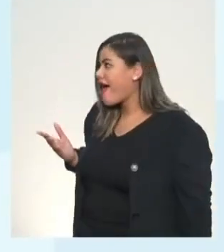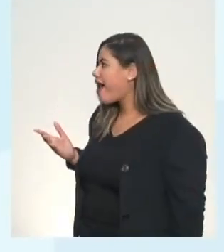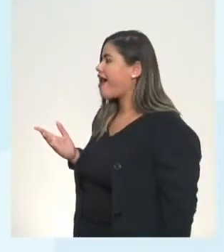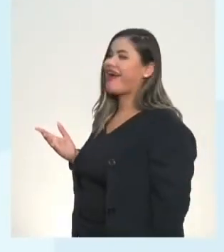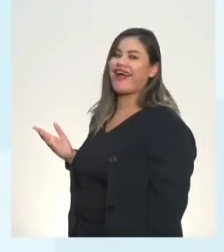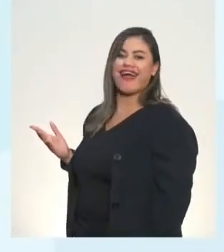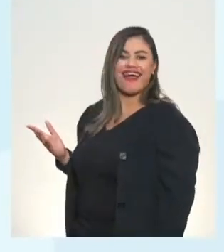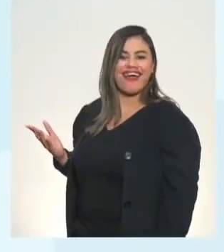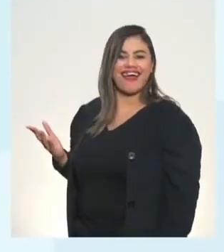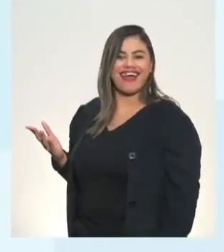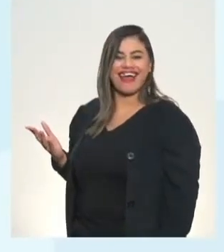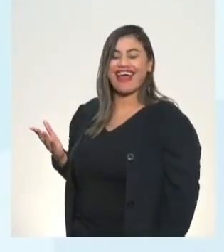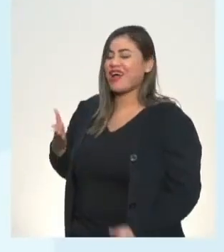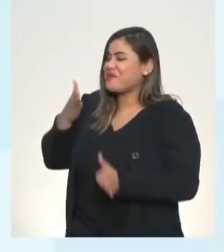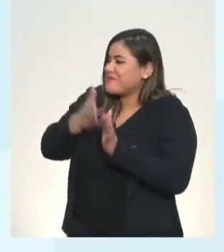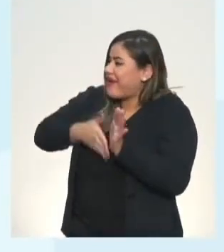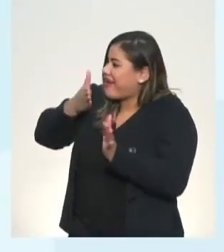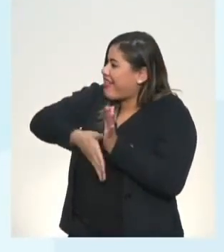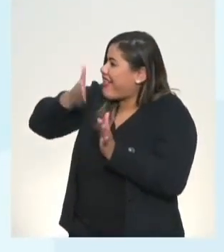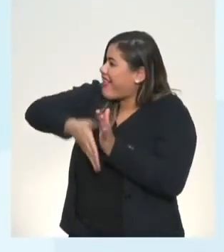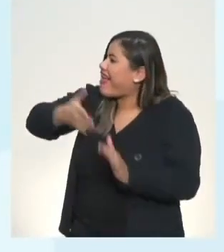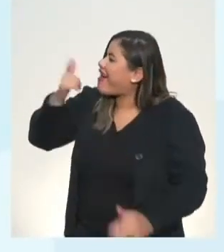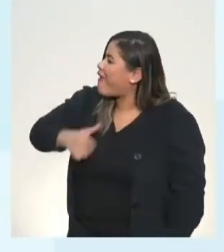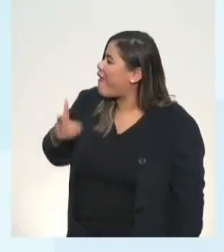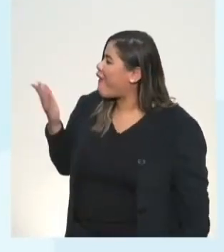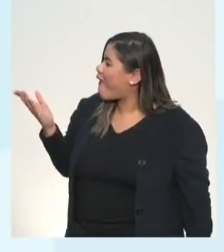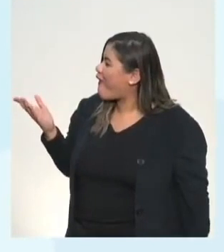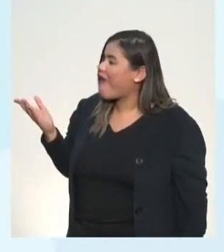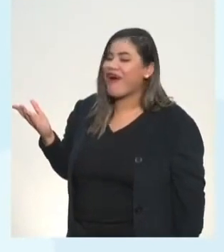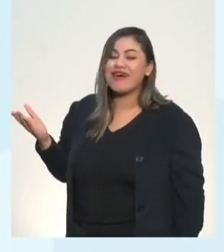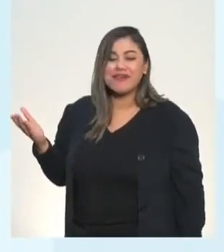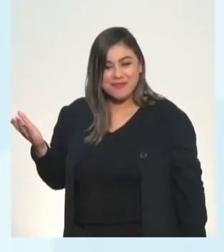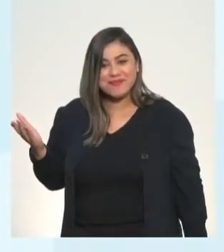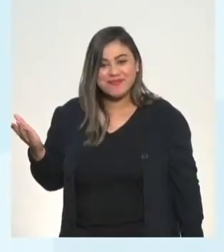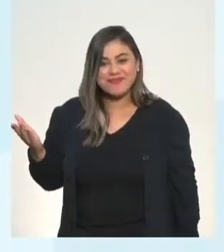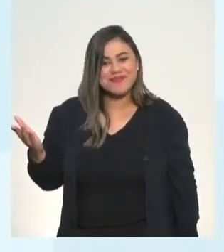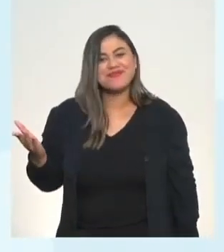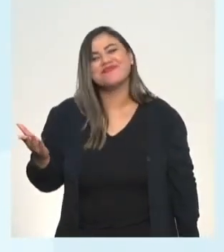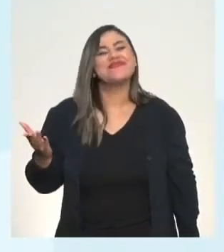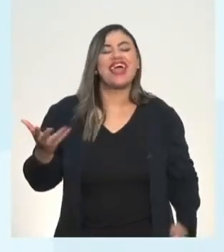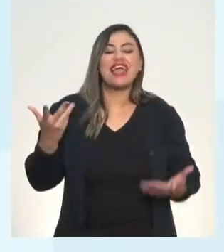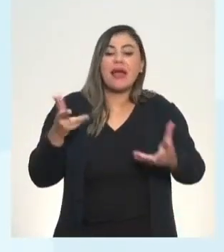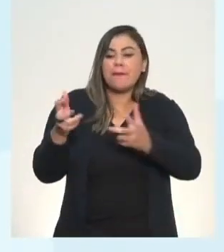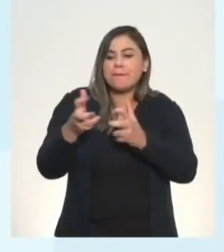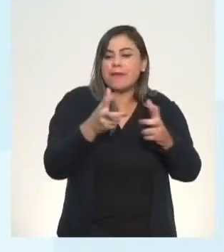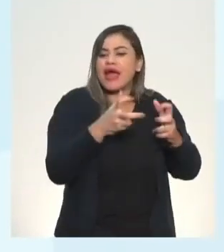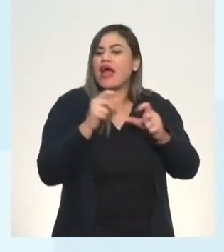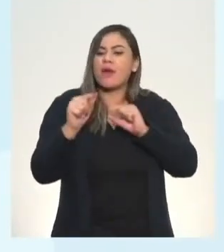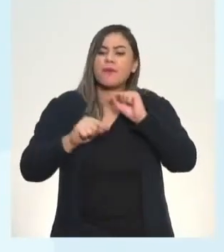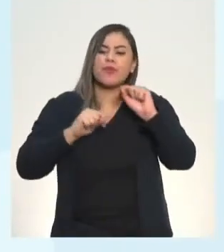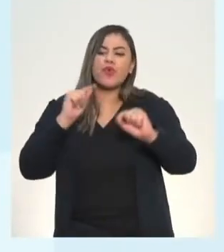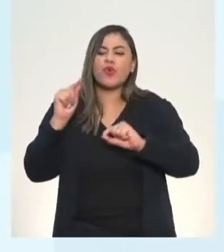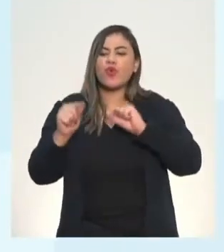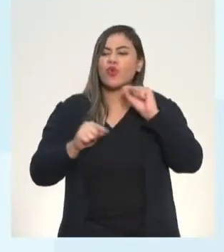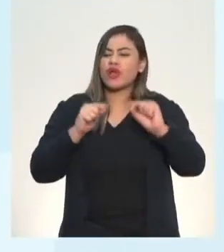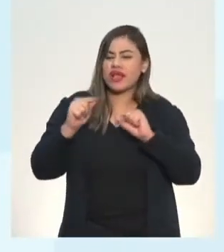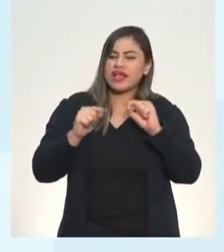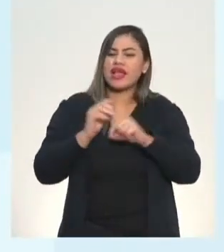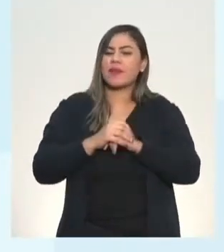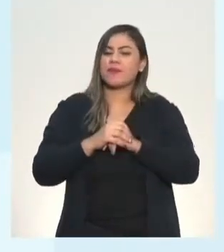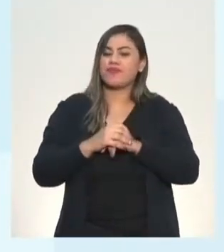o carrinho aí, né? O trenzinho, né? De carga. E aí o que a gente percebe? Olha lá, um